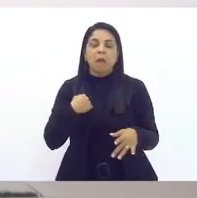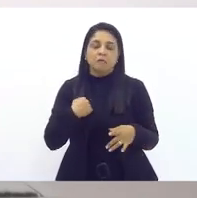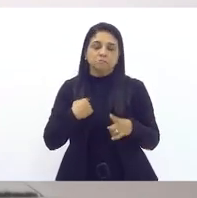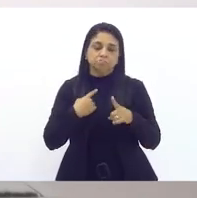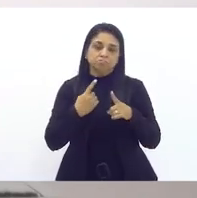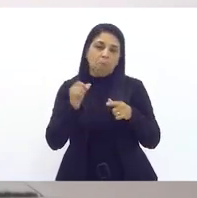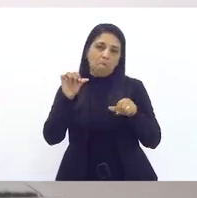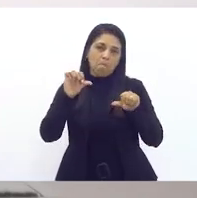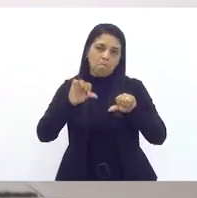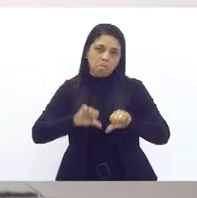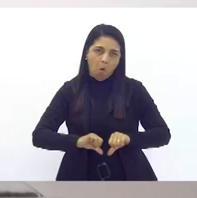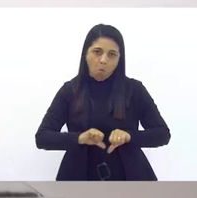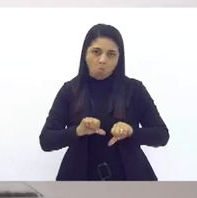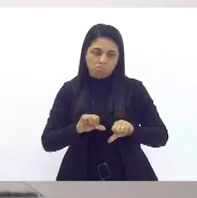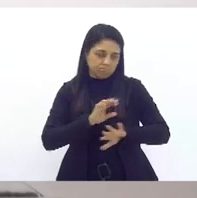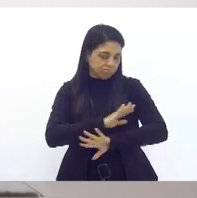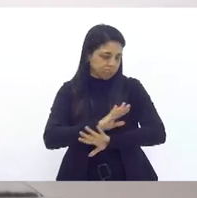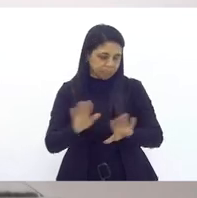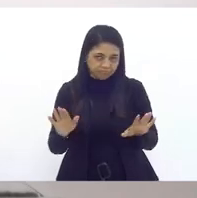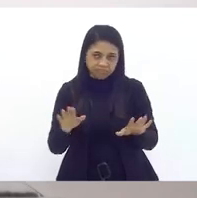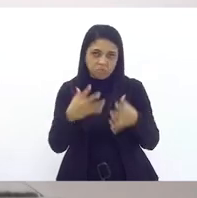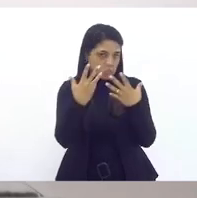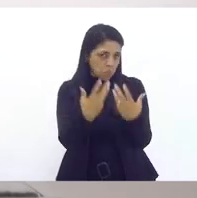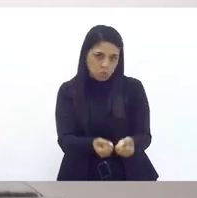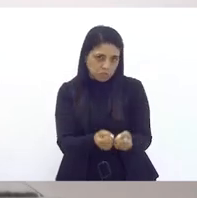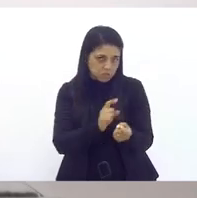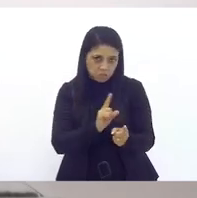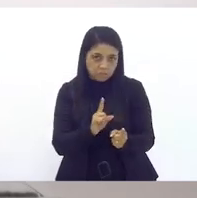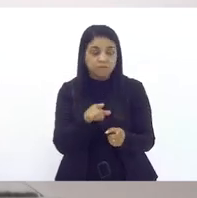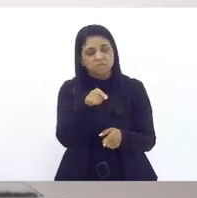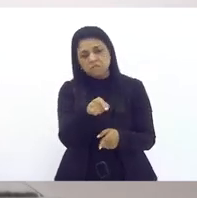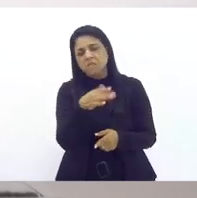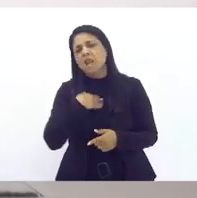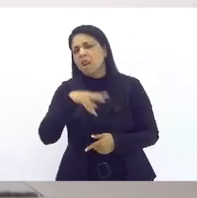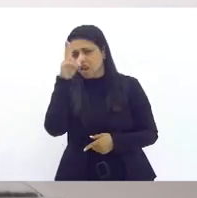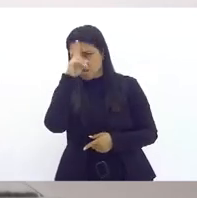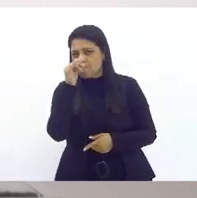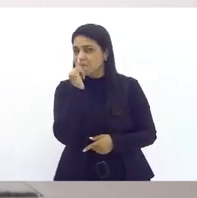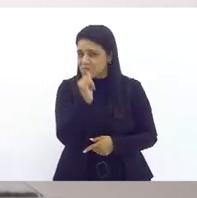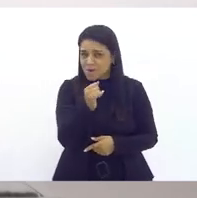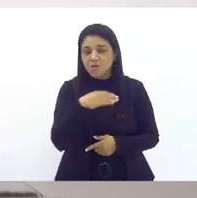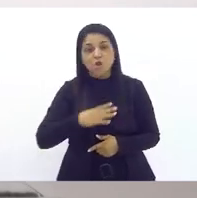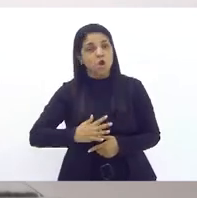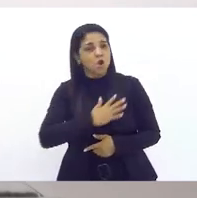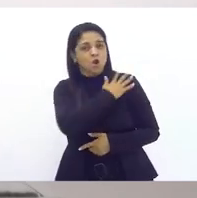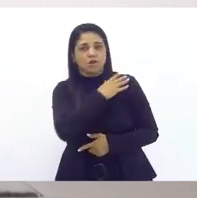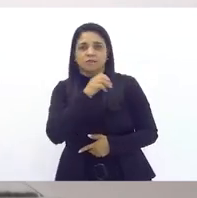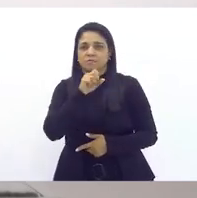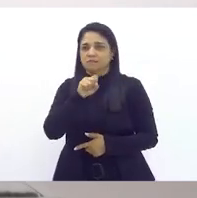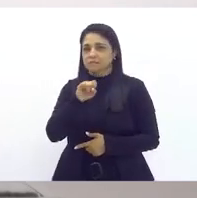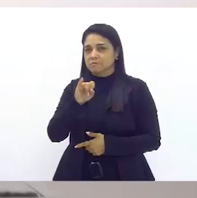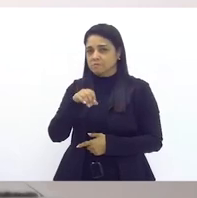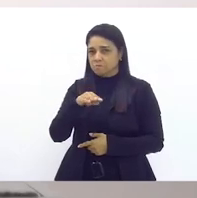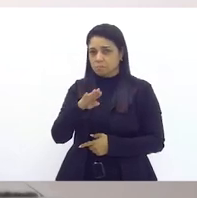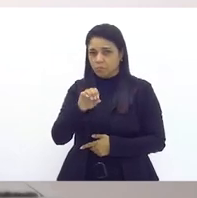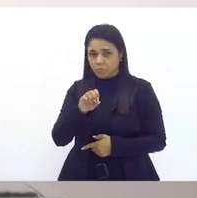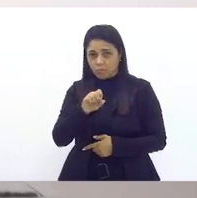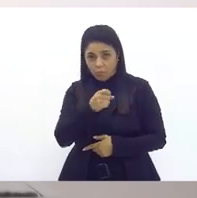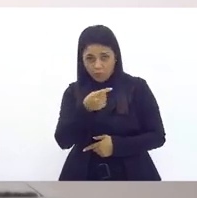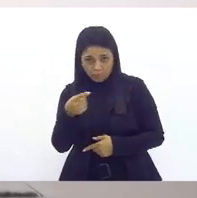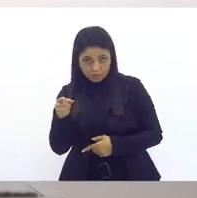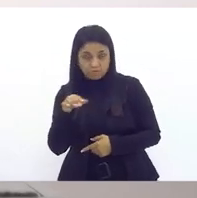derrotados. Porque isso, no tempo, e como o senhor lembrou bem, Coronel Simões, no